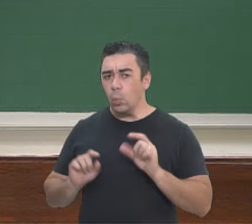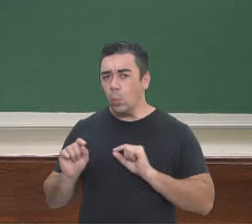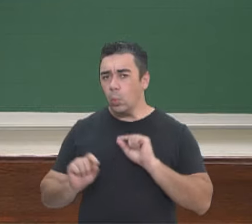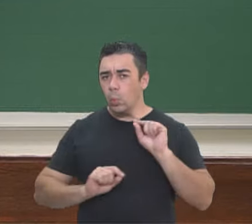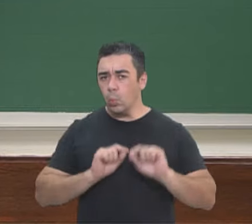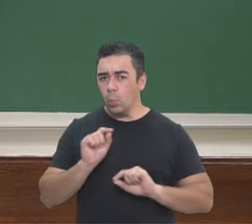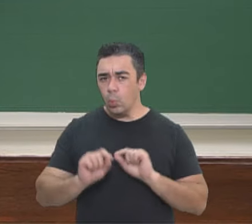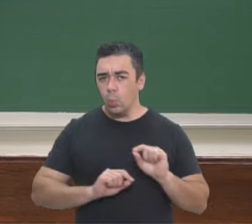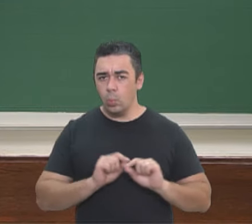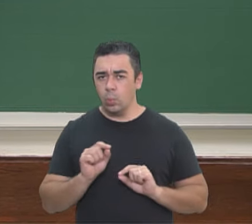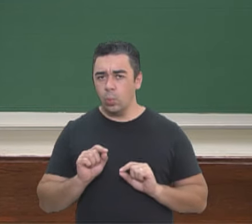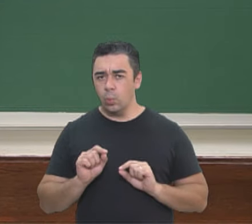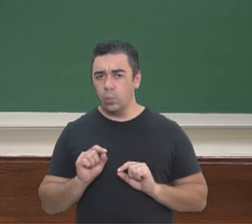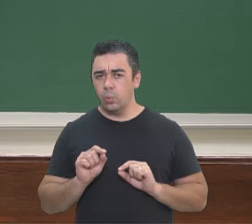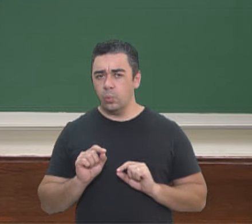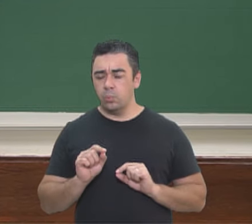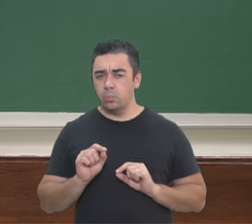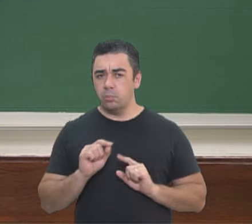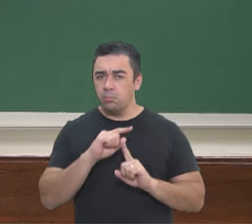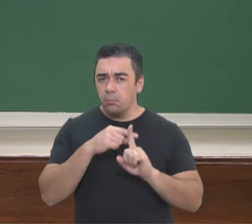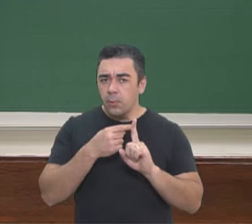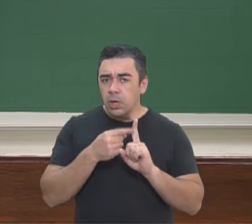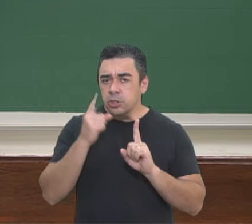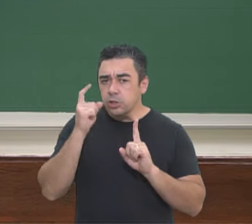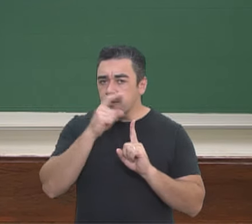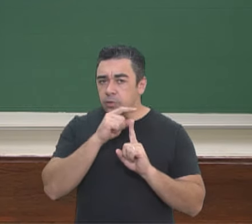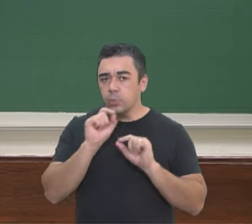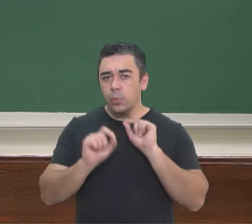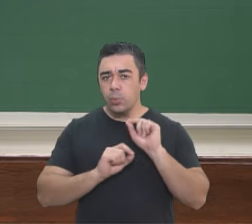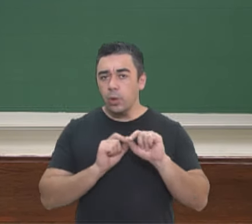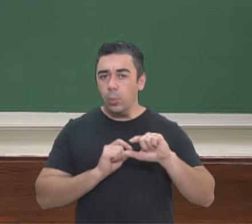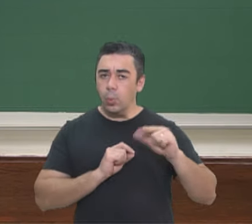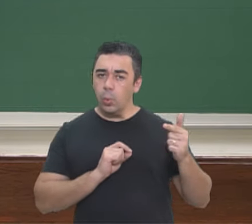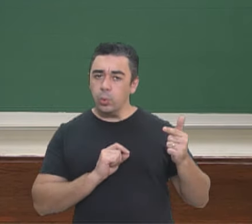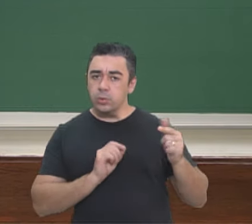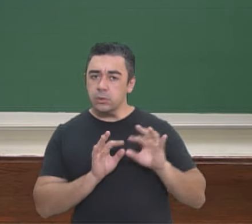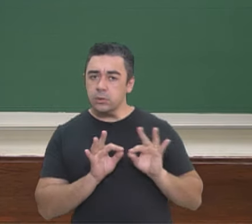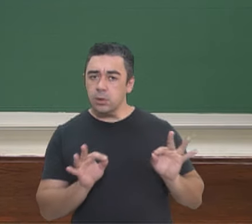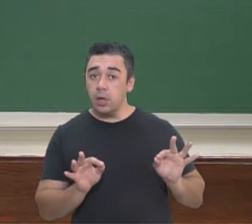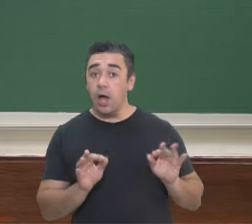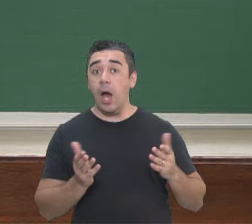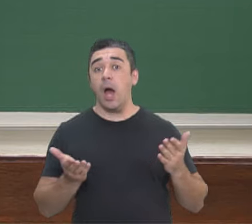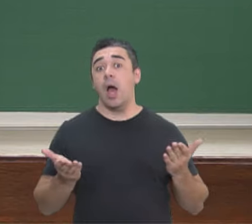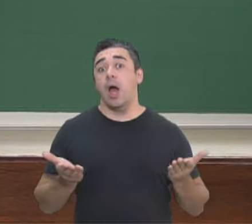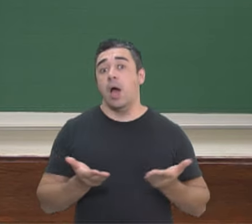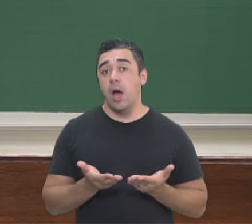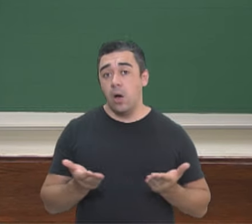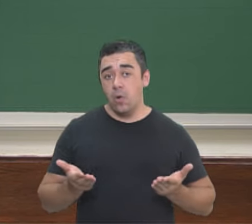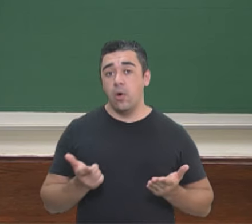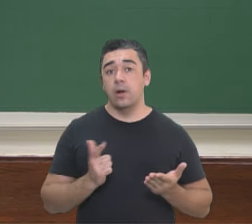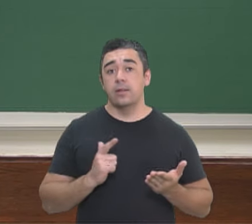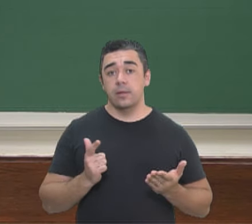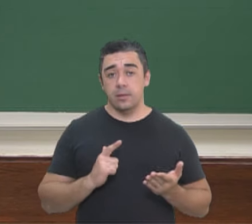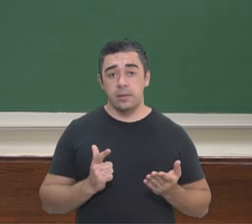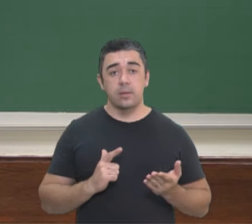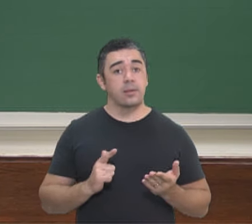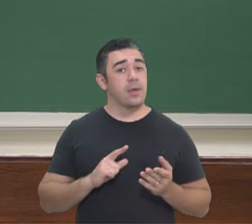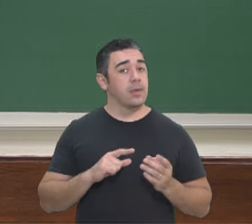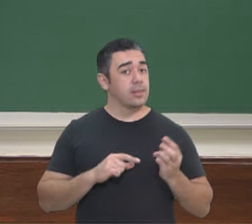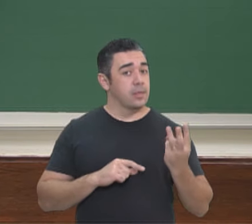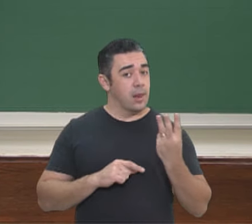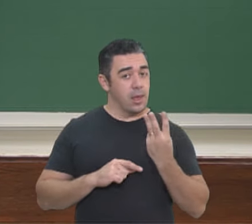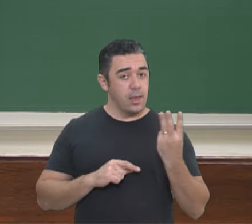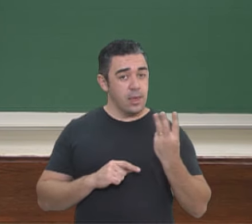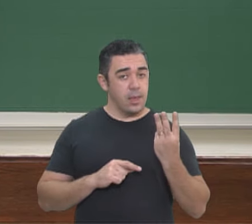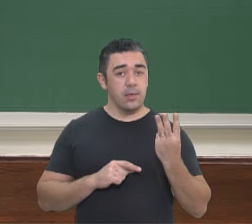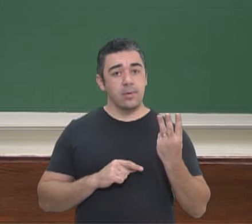4, né? 7 mais 4, é mais fácil eu pensar no 7 no 11, ou é mais fácil eu pensar no 9 no 10.